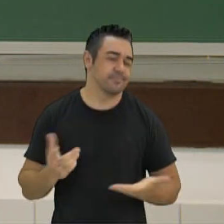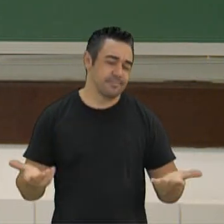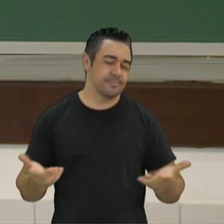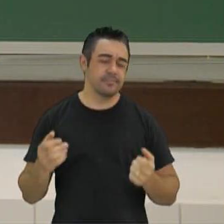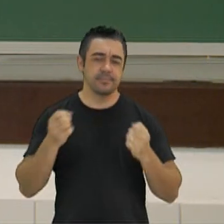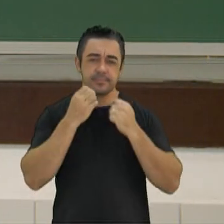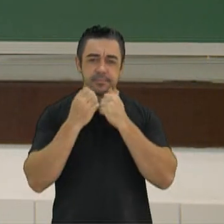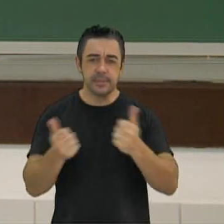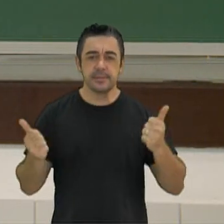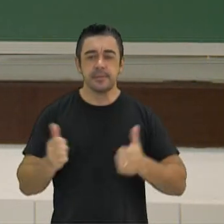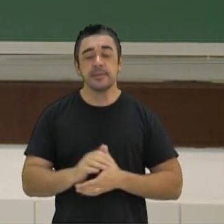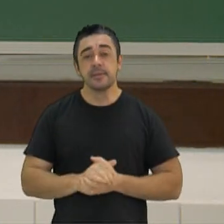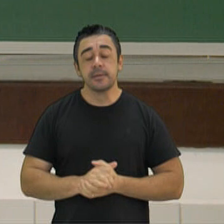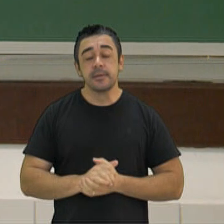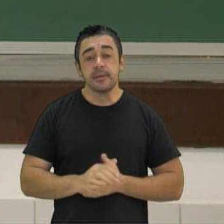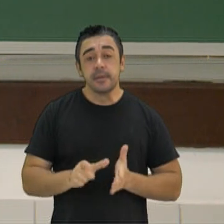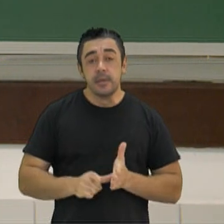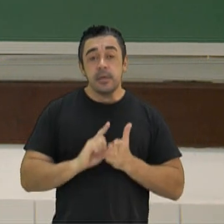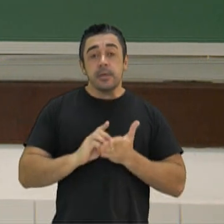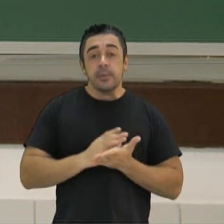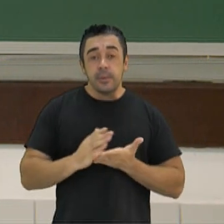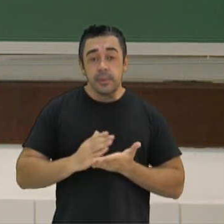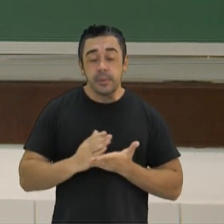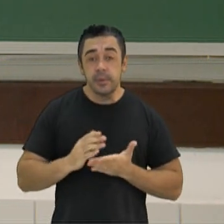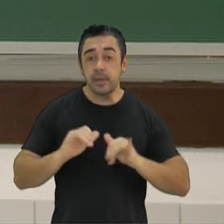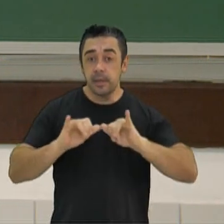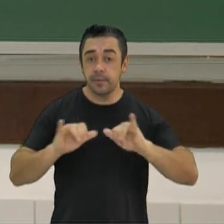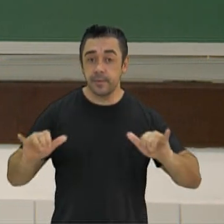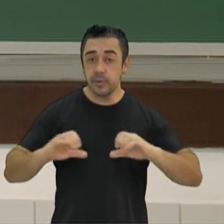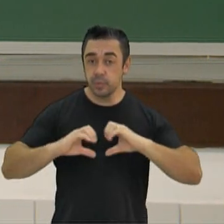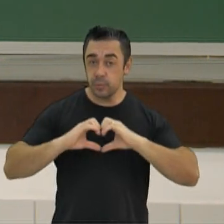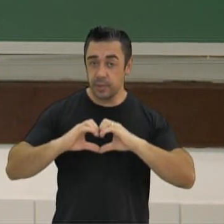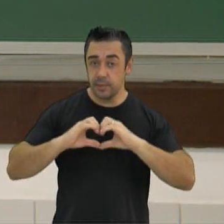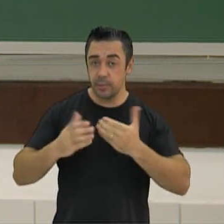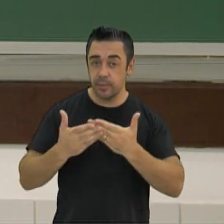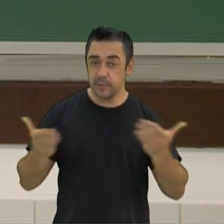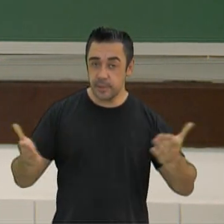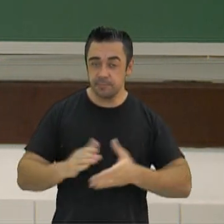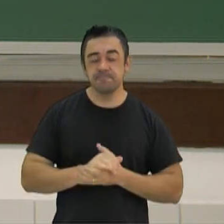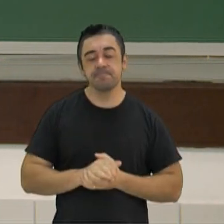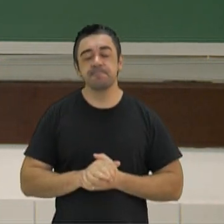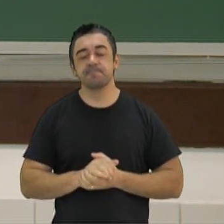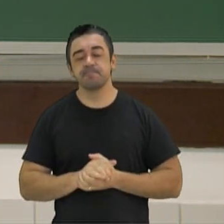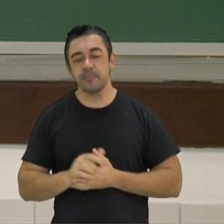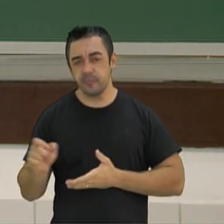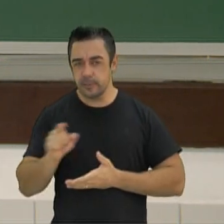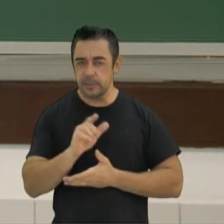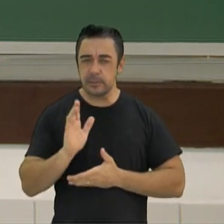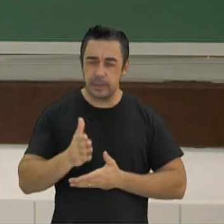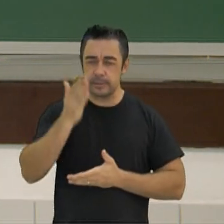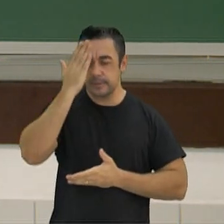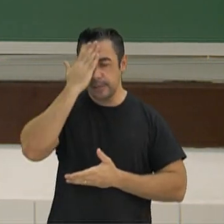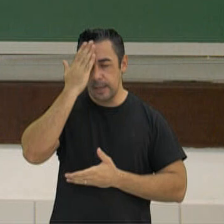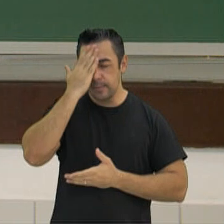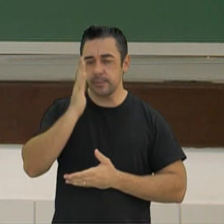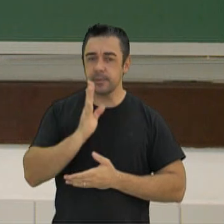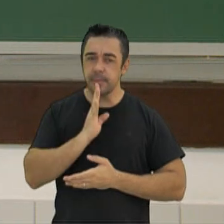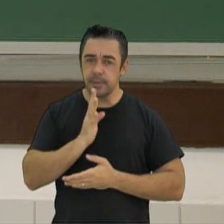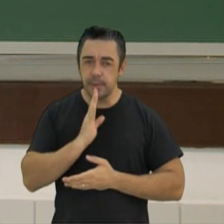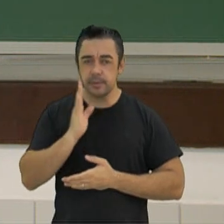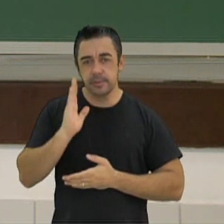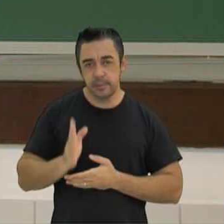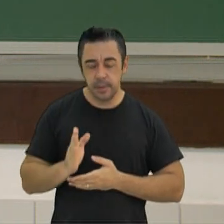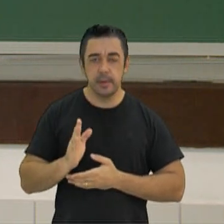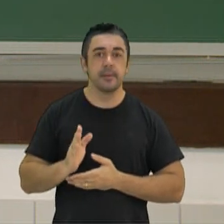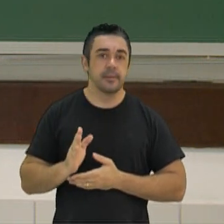Muito bem. Antes de começar, aqueles lembretes, recadinhos do coração para vocês, que vocês já conhecem, já sabem, mas que